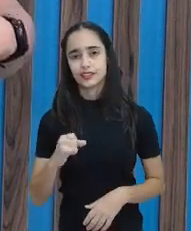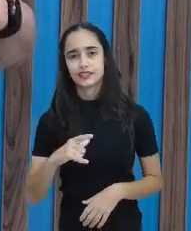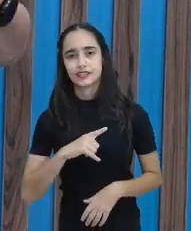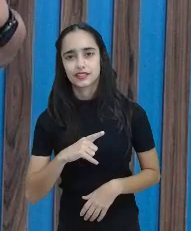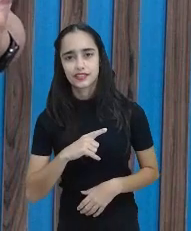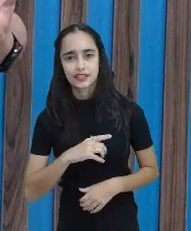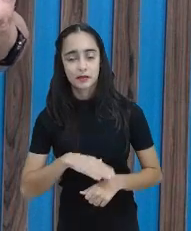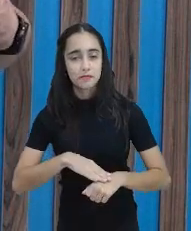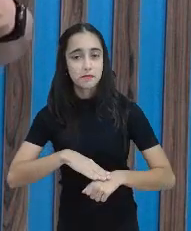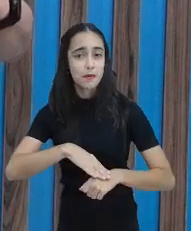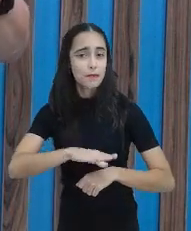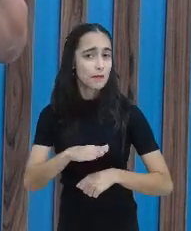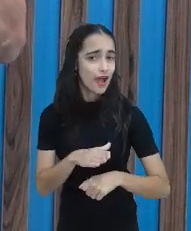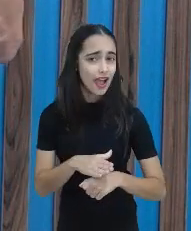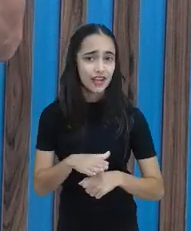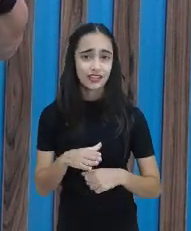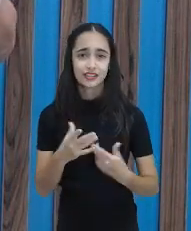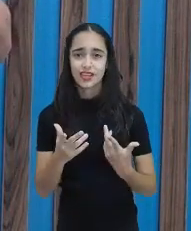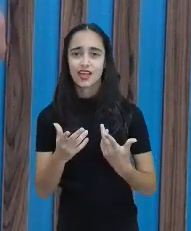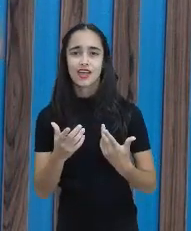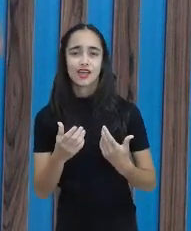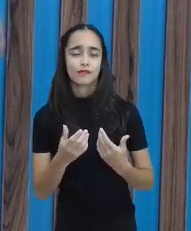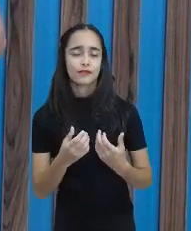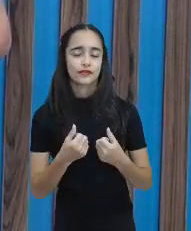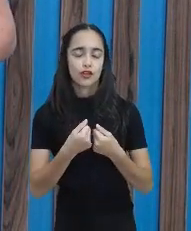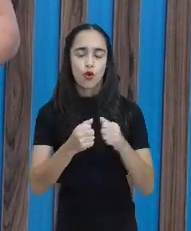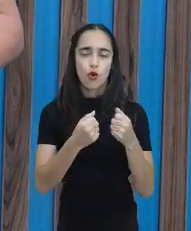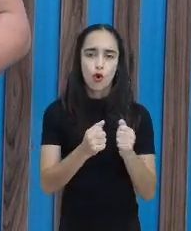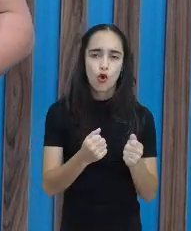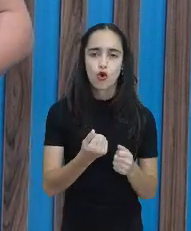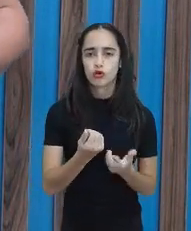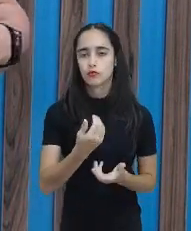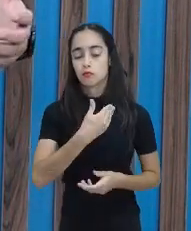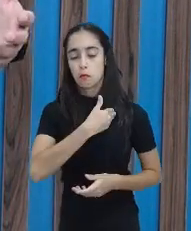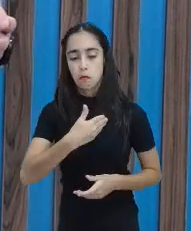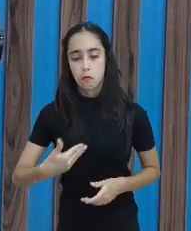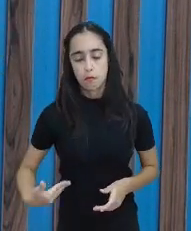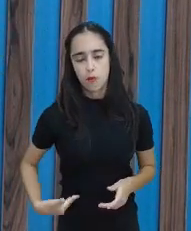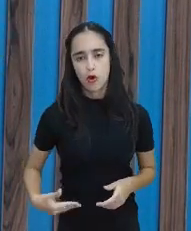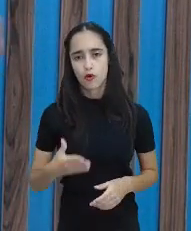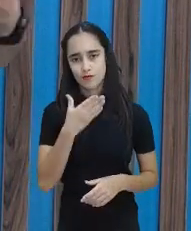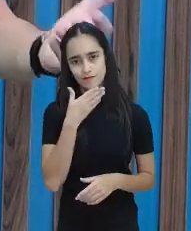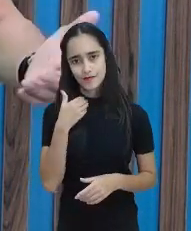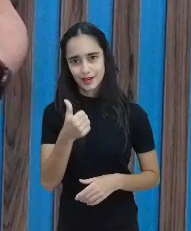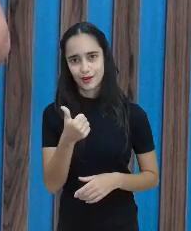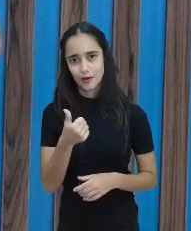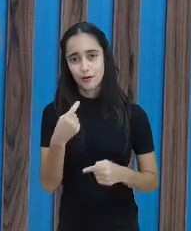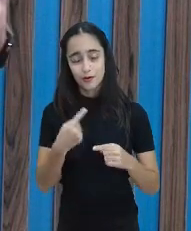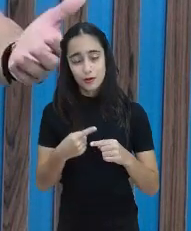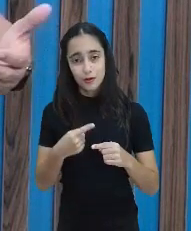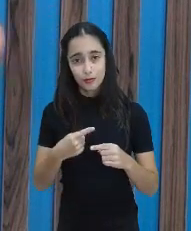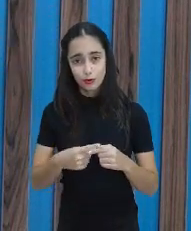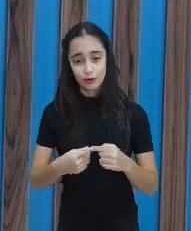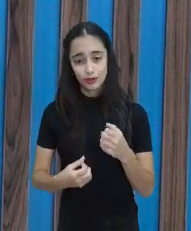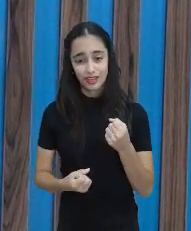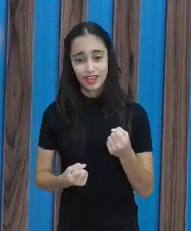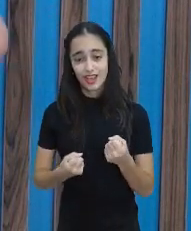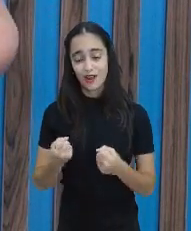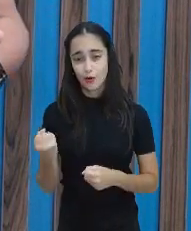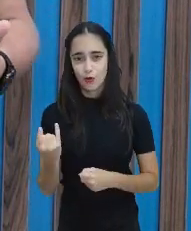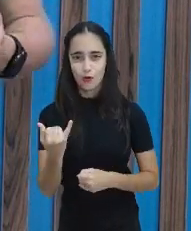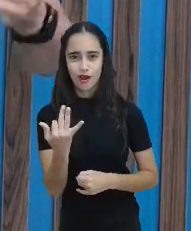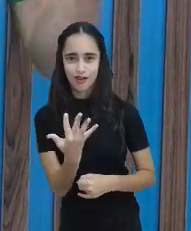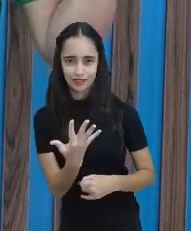melhor, certamente a gente vai ter aí uma diminuição de fluxo de veículos e, consequentemente, o tempo de ir e vir,